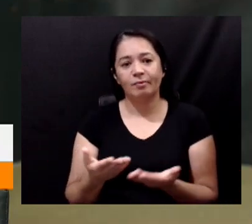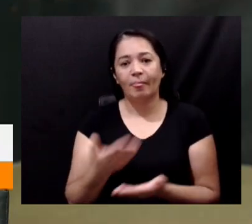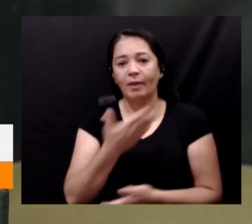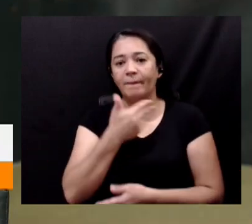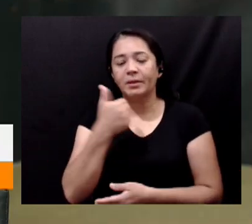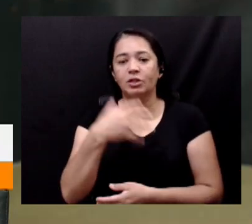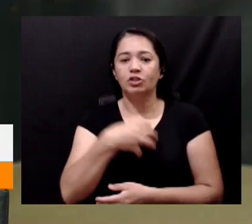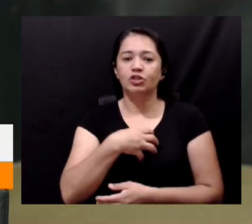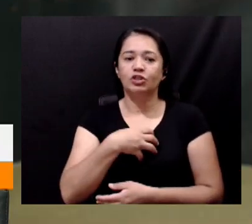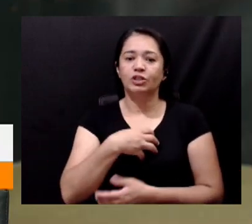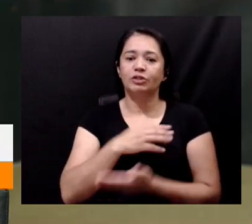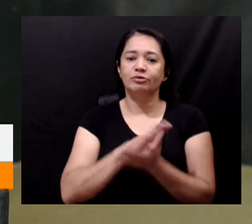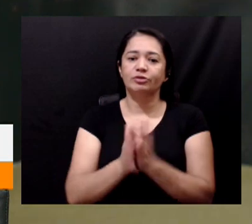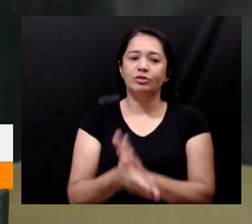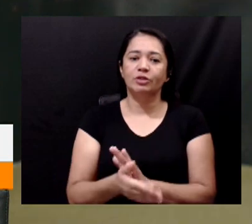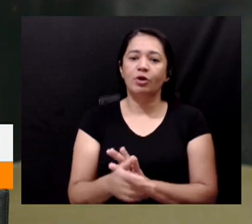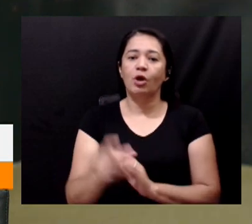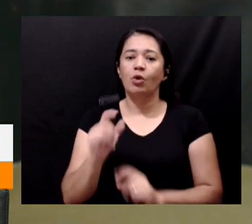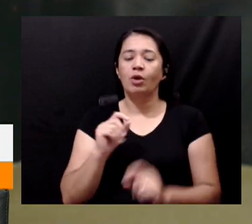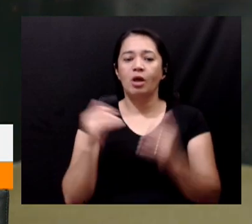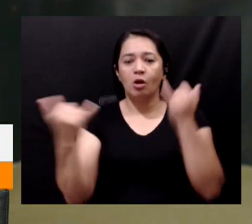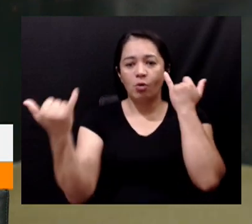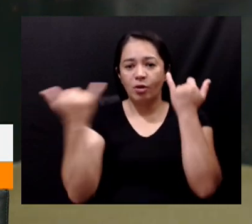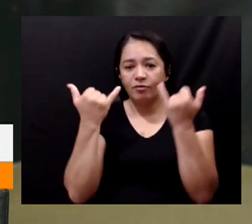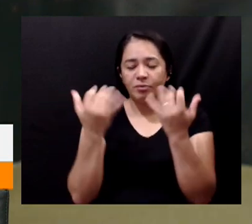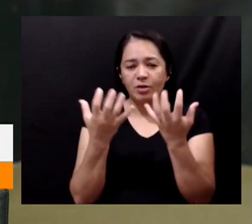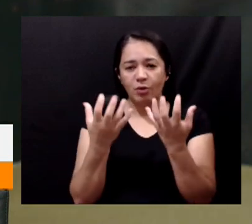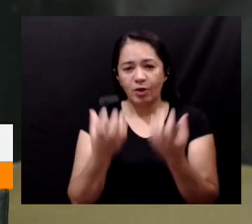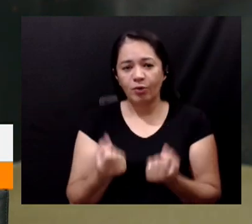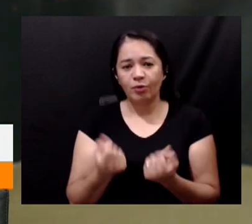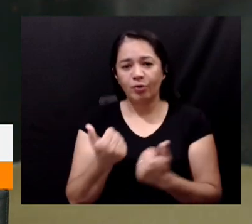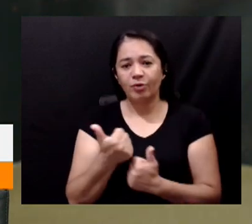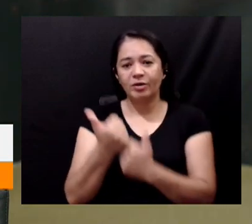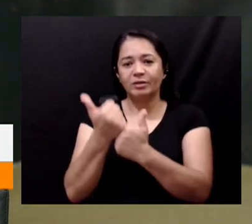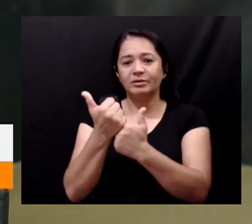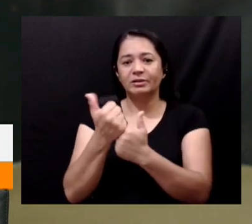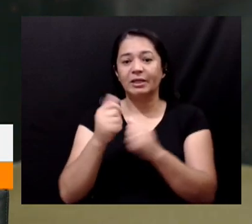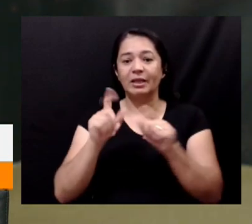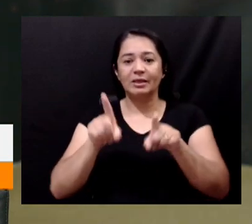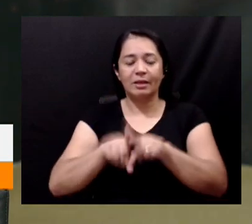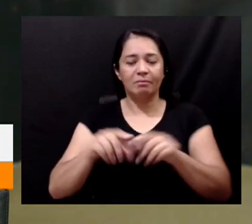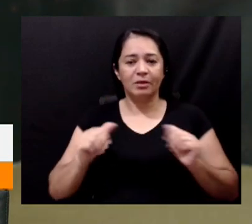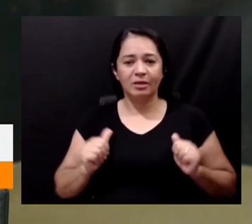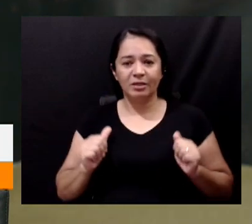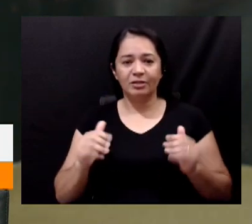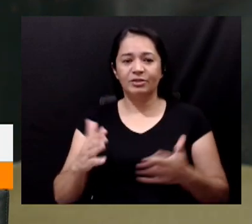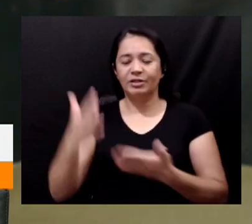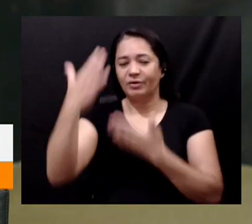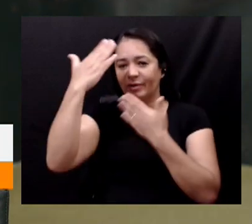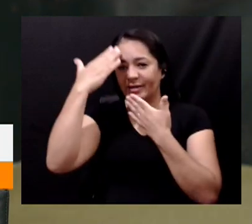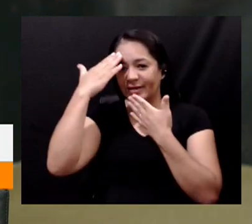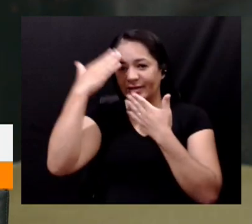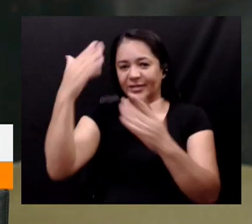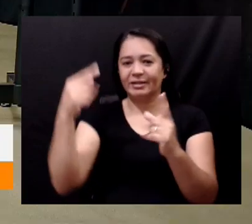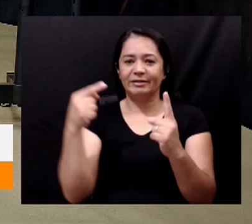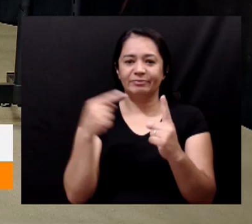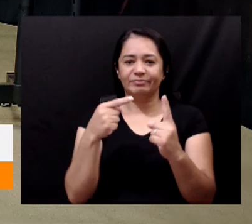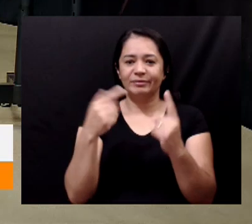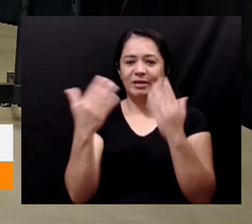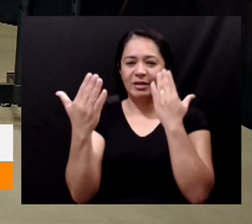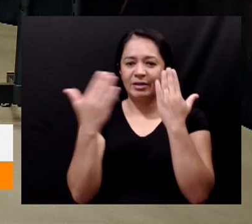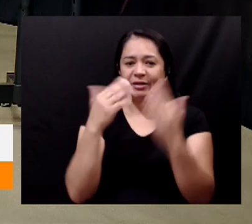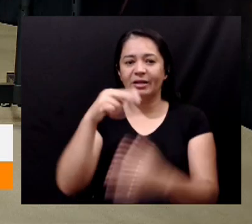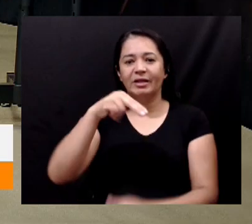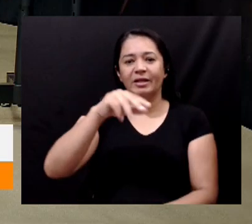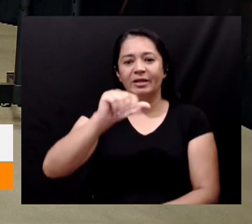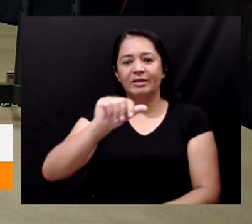a informação, o acolhimento e a ação, né? Então eu agradeço demais a presença da nossa psicóloga Nalu aqui no